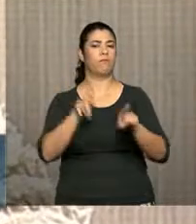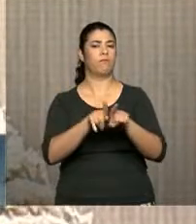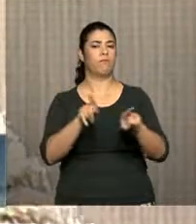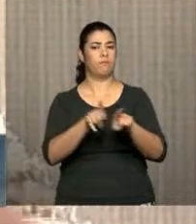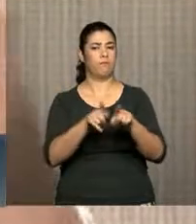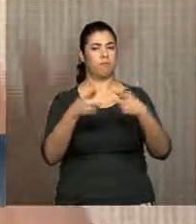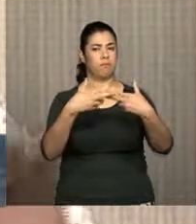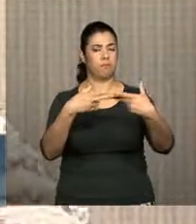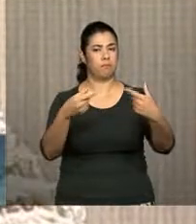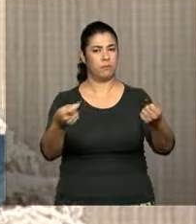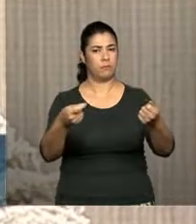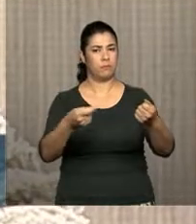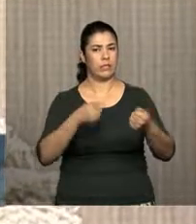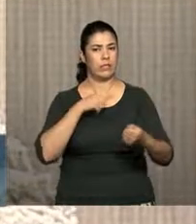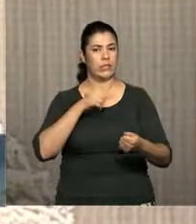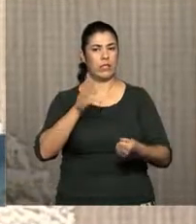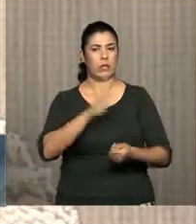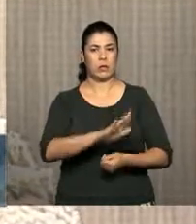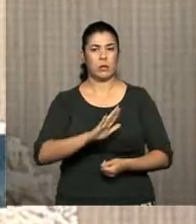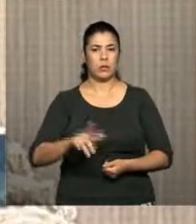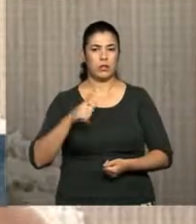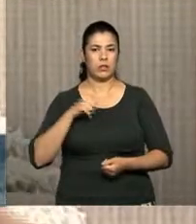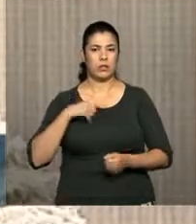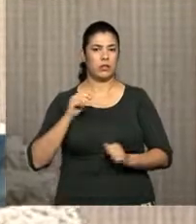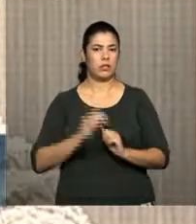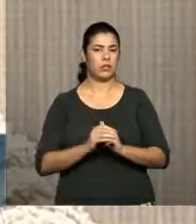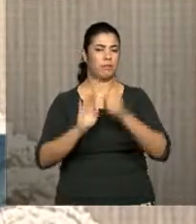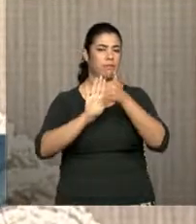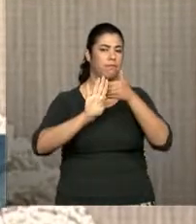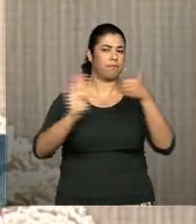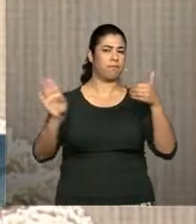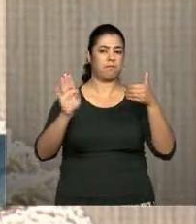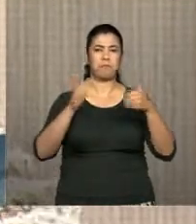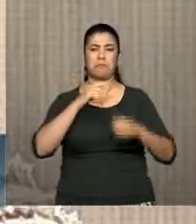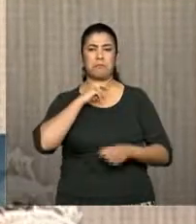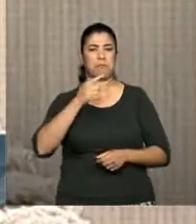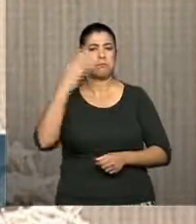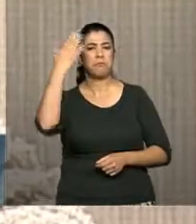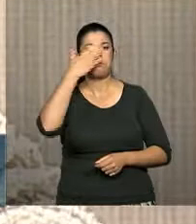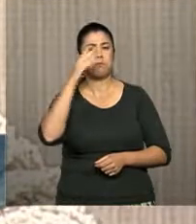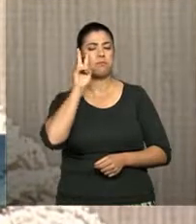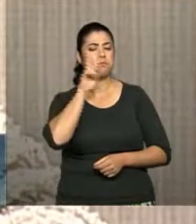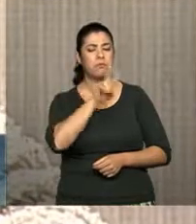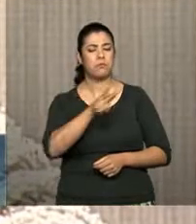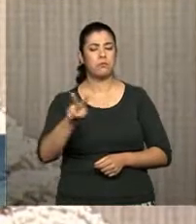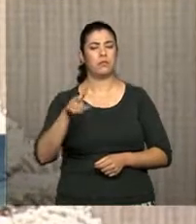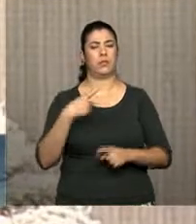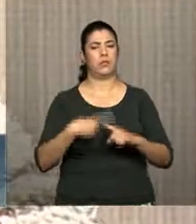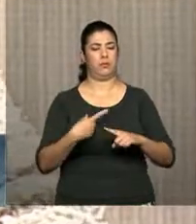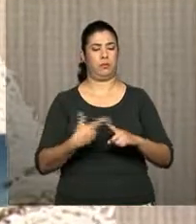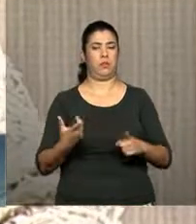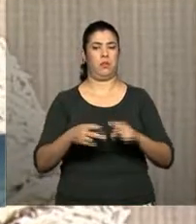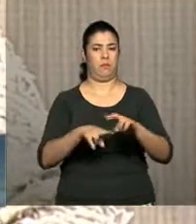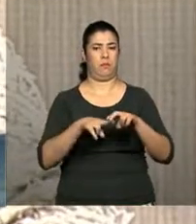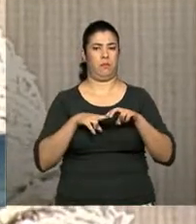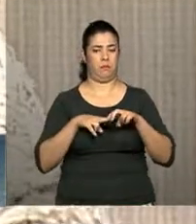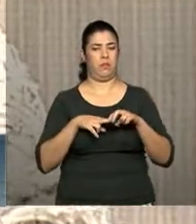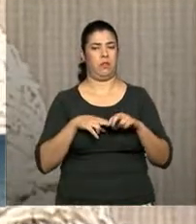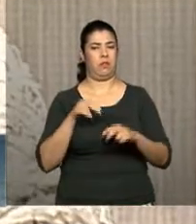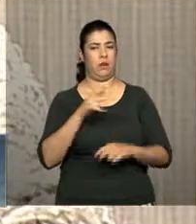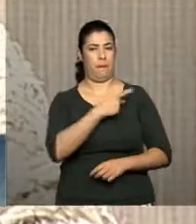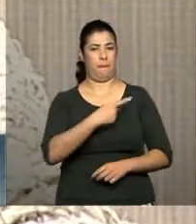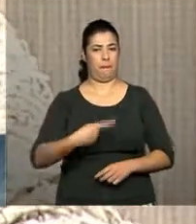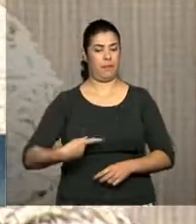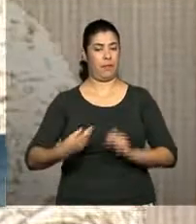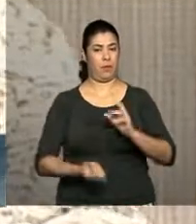muitas vezes são invisíveis as políticas públicas fortalecendo essa ação é que a presidenta criou o brasil carinhoso que